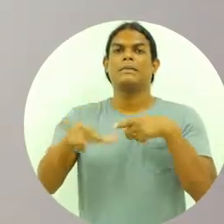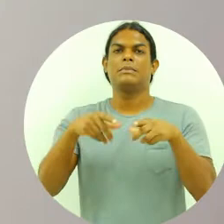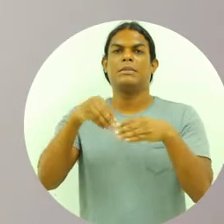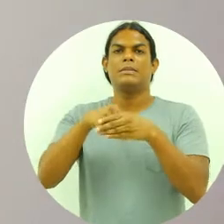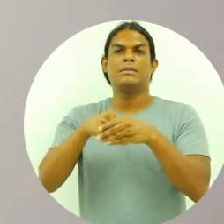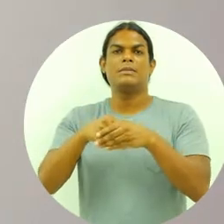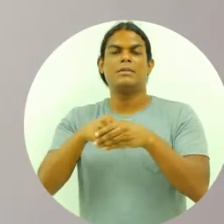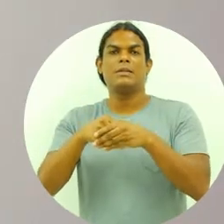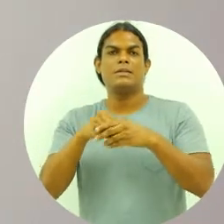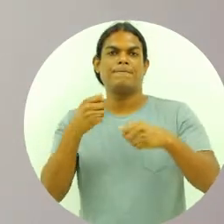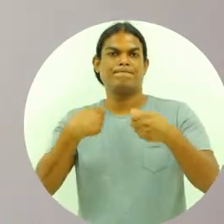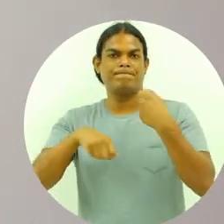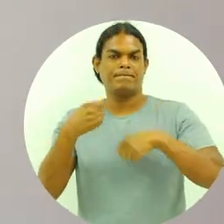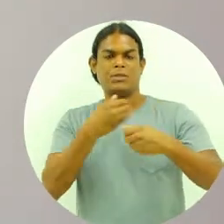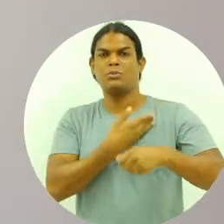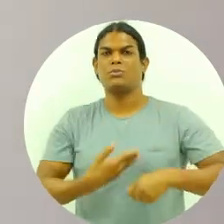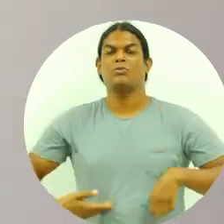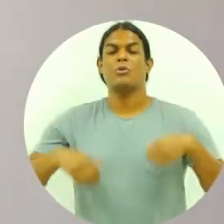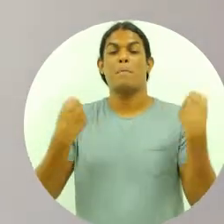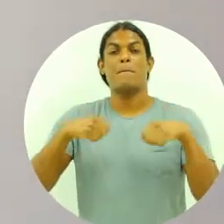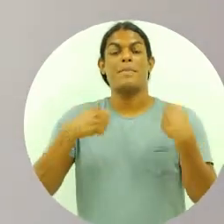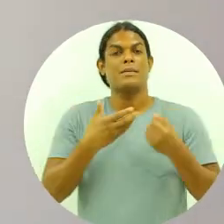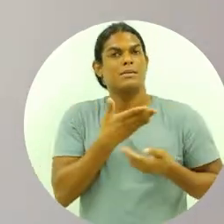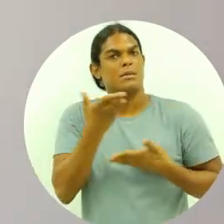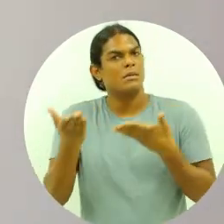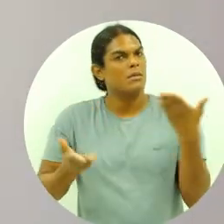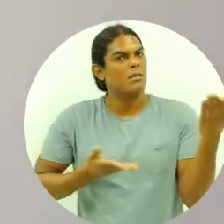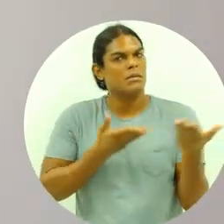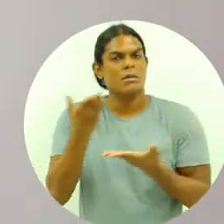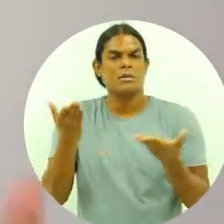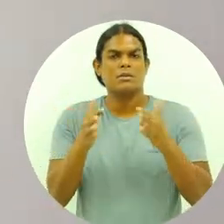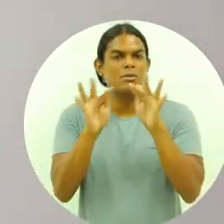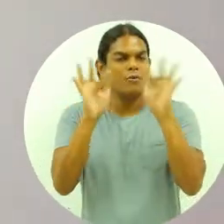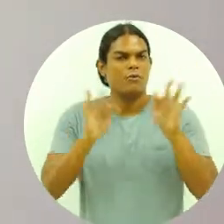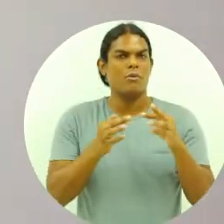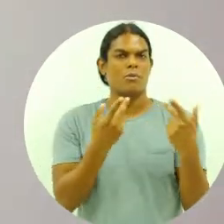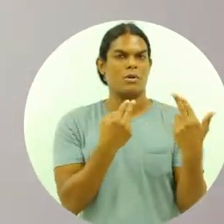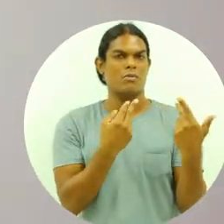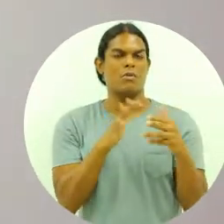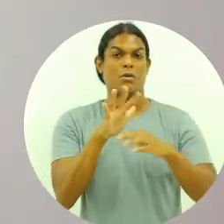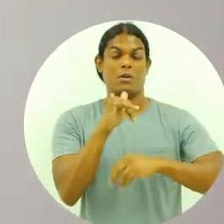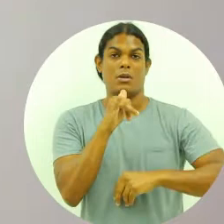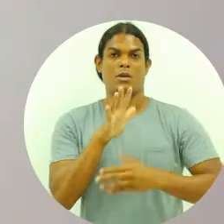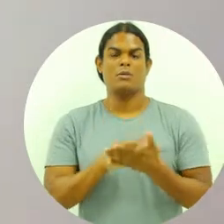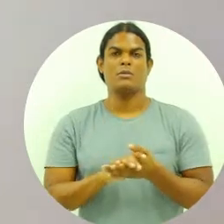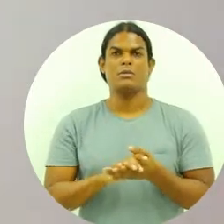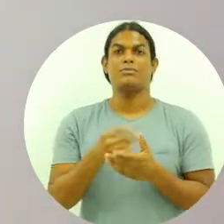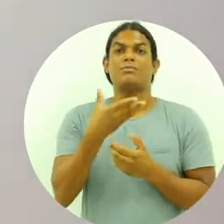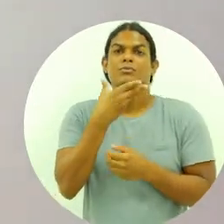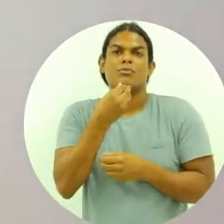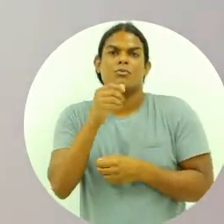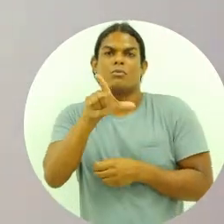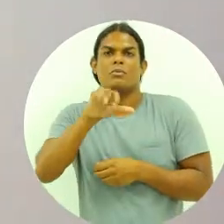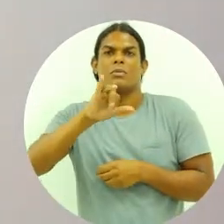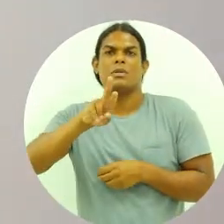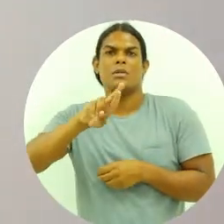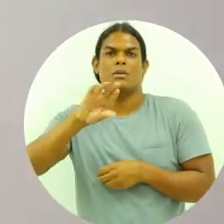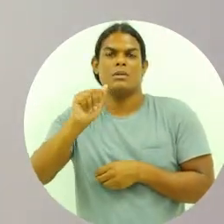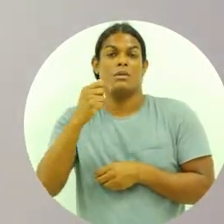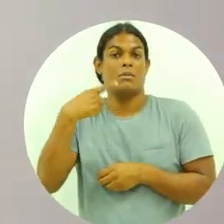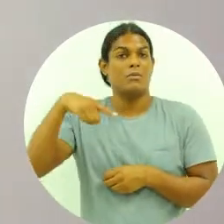igual. Assim, se seu Lira for ao Detran